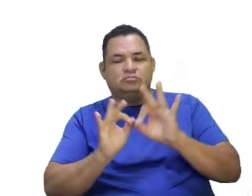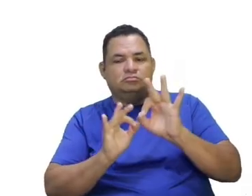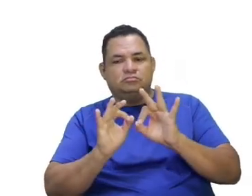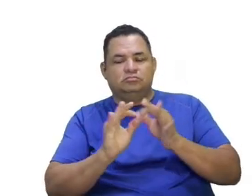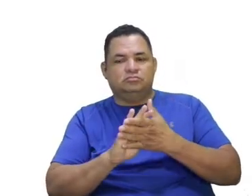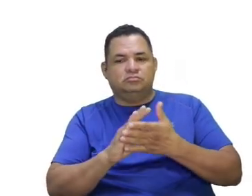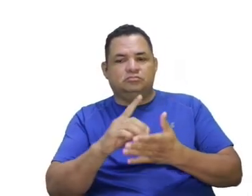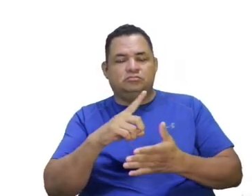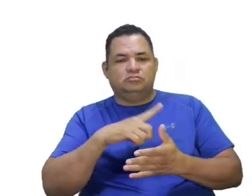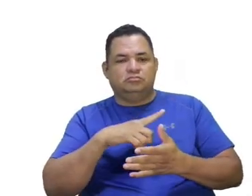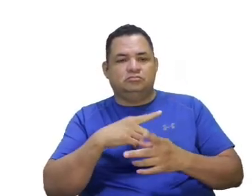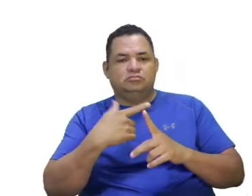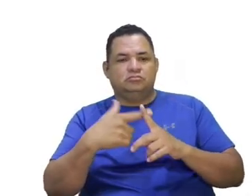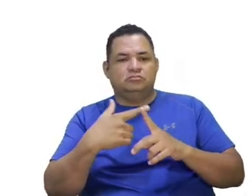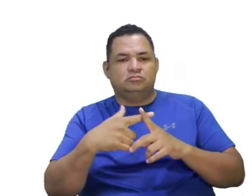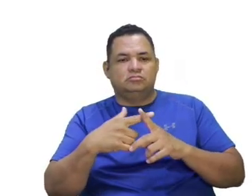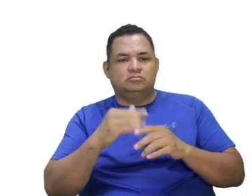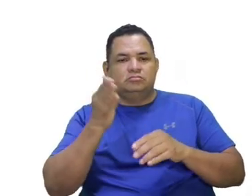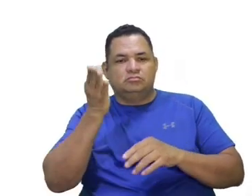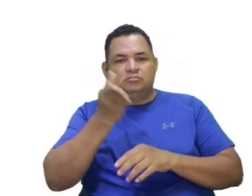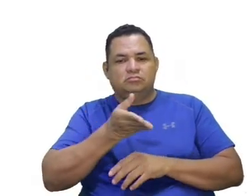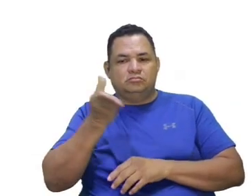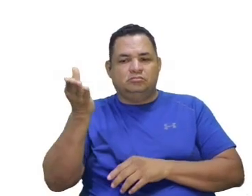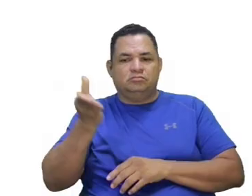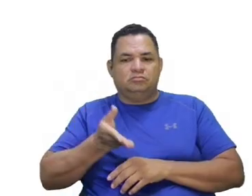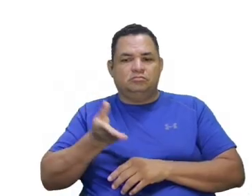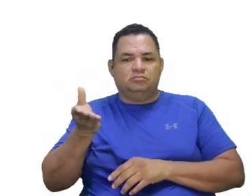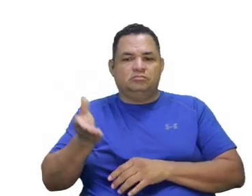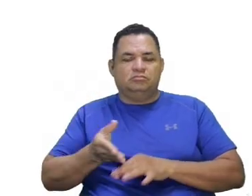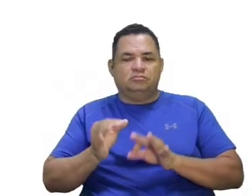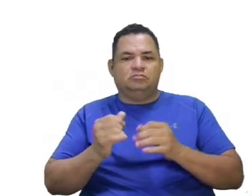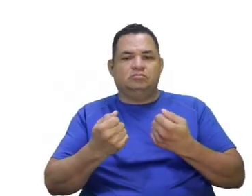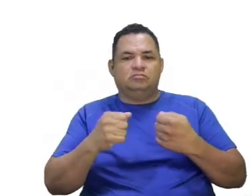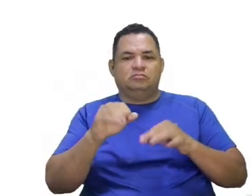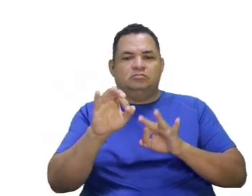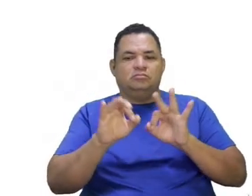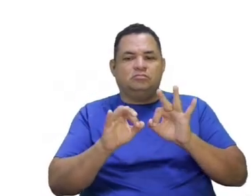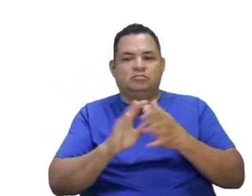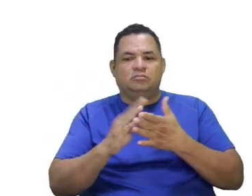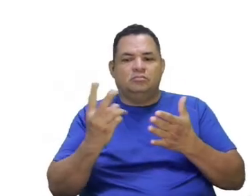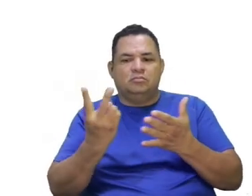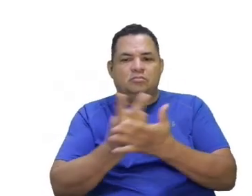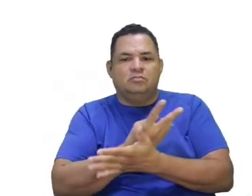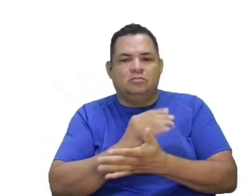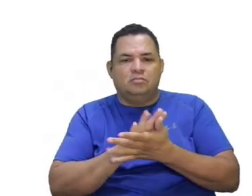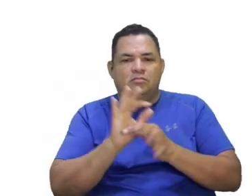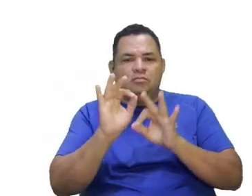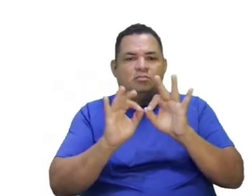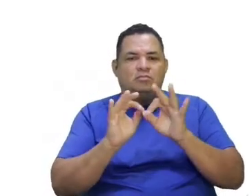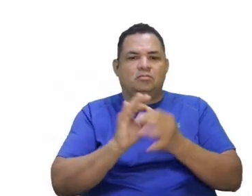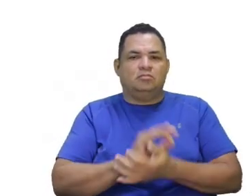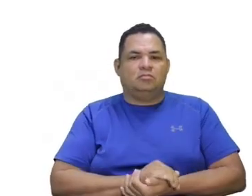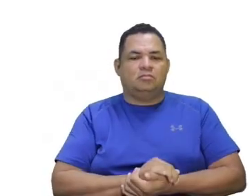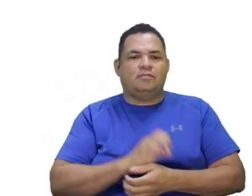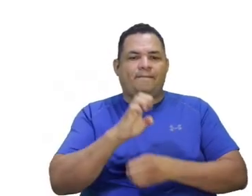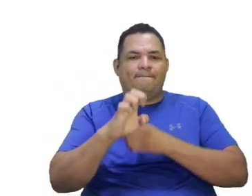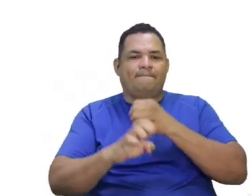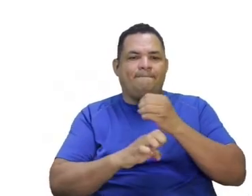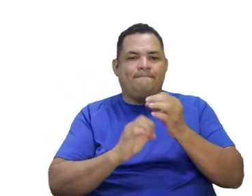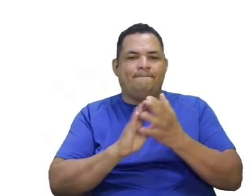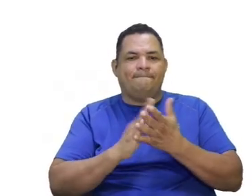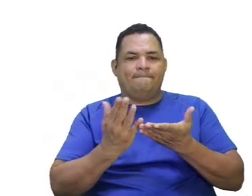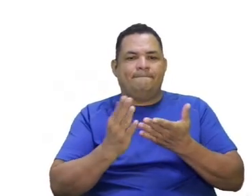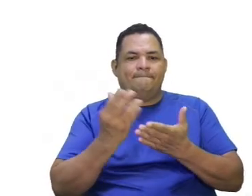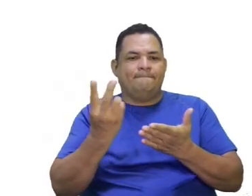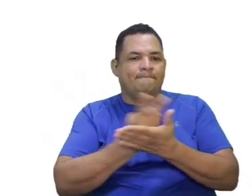vai ter, porque de acordo com o diagrama de Linus Pauling, pode acontecer de você distribuir esses elétrons de